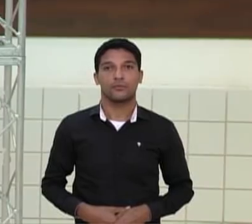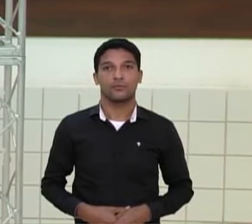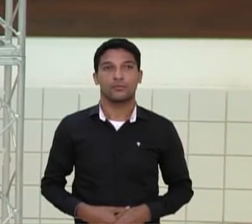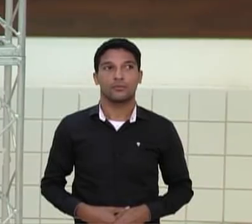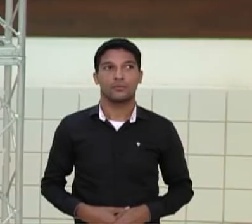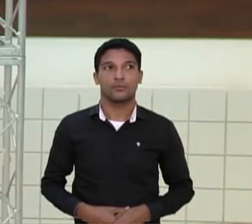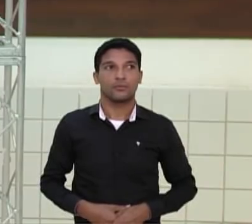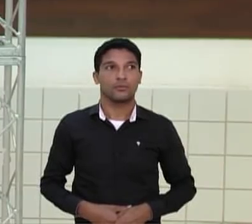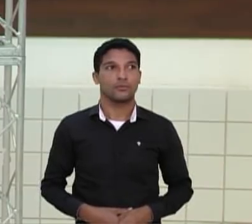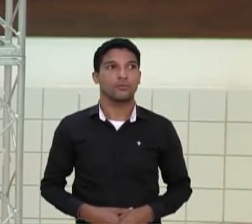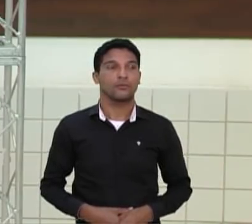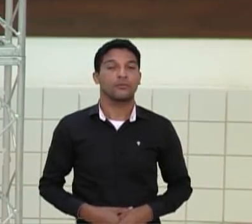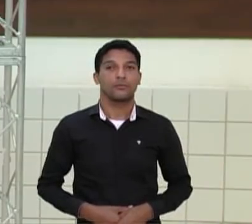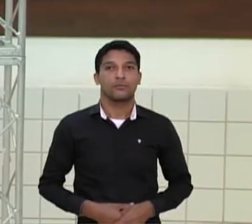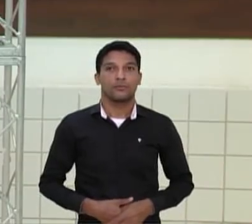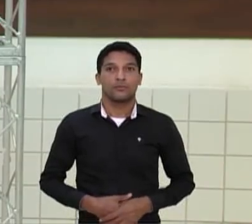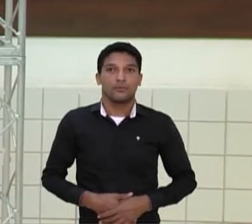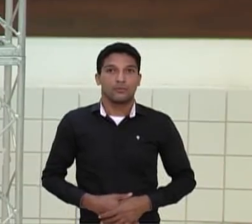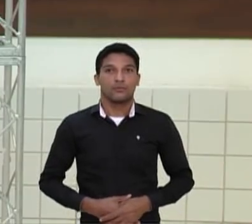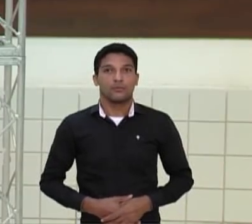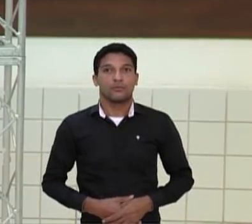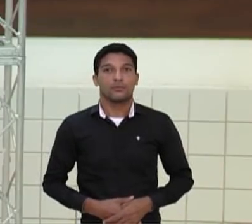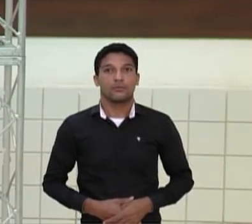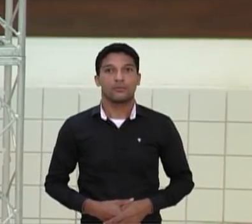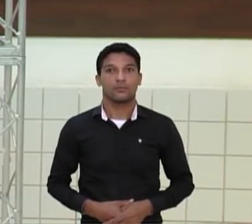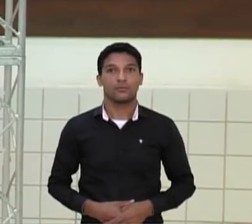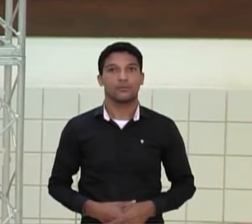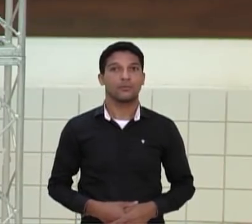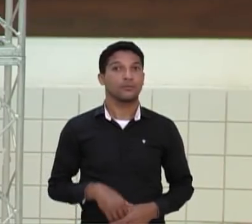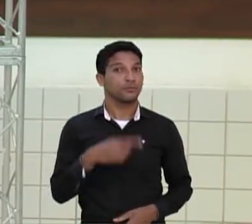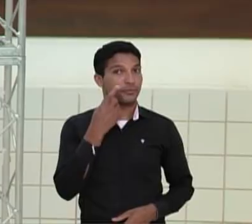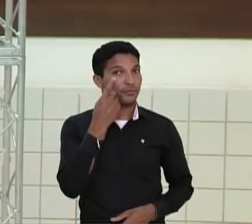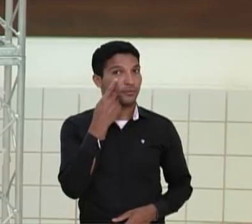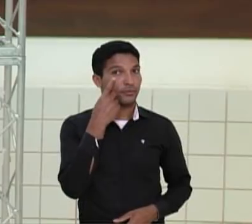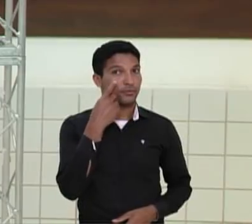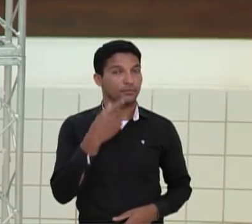g1 e aí